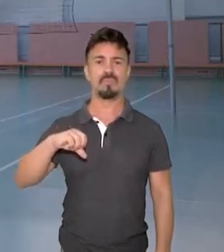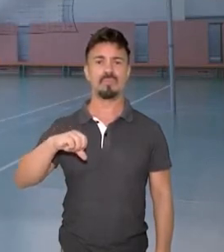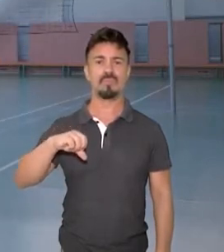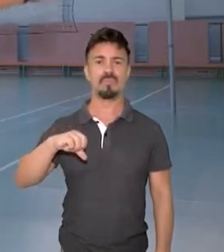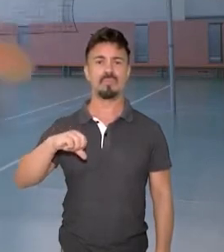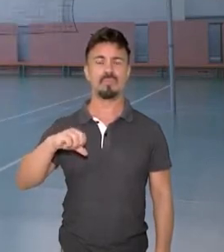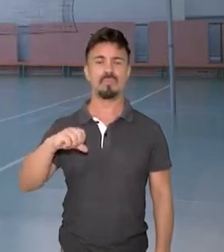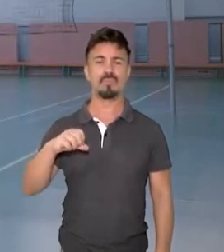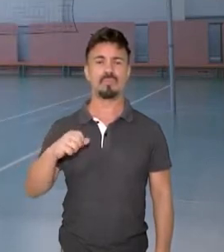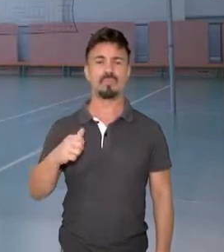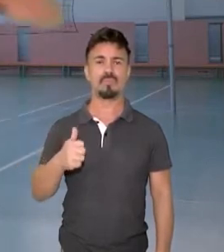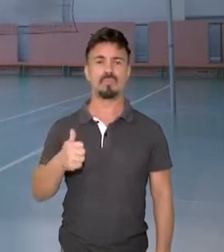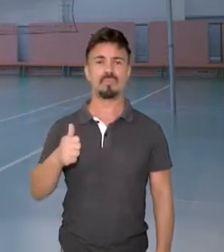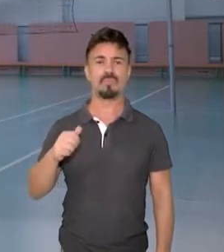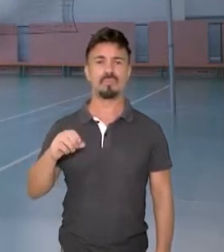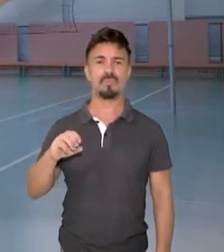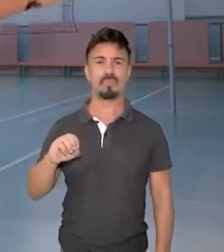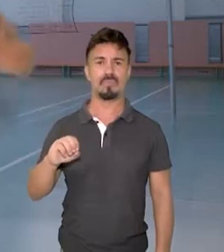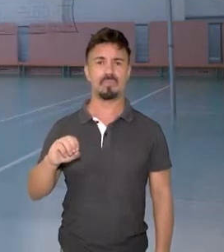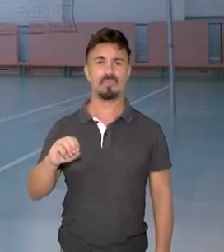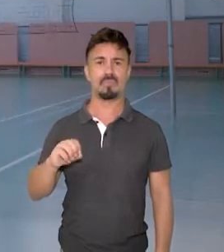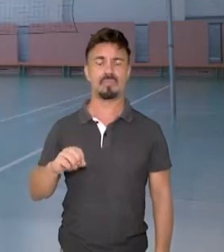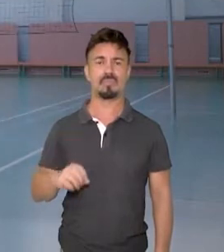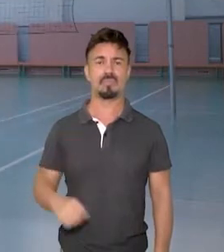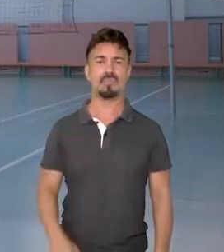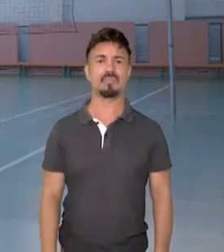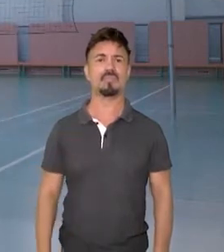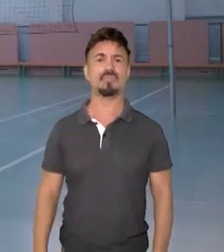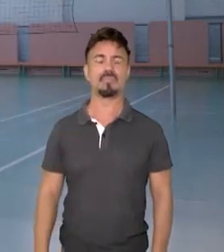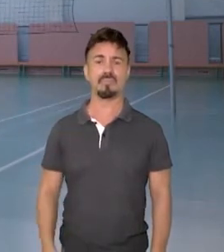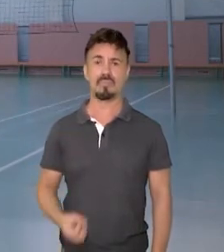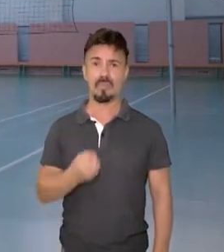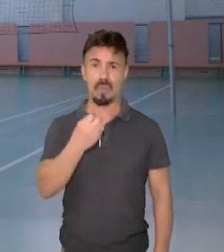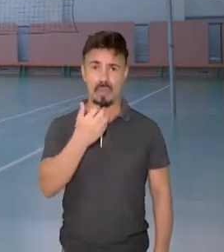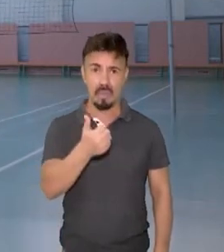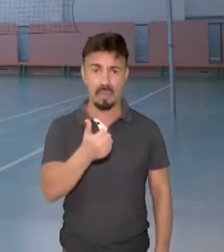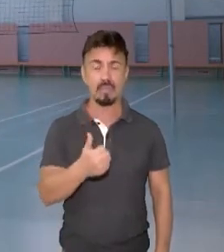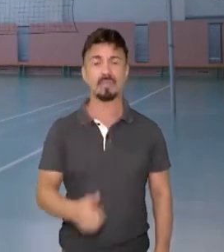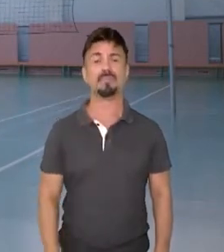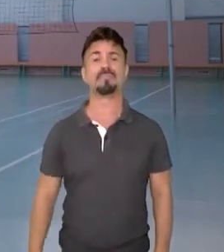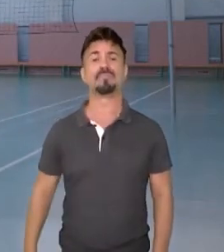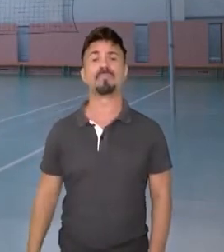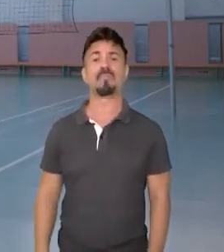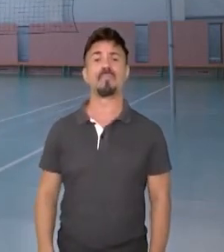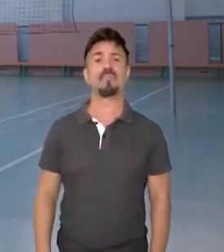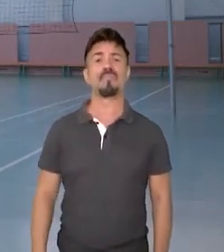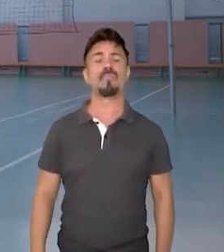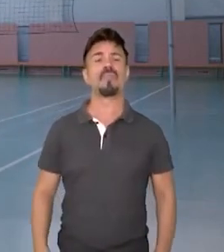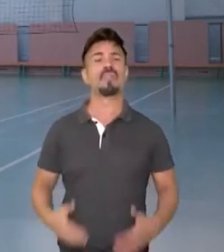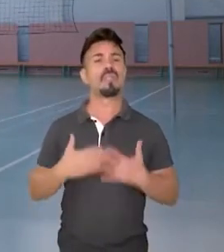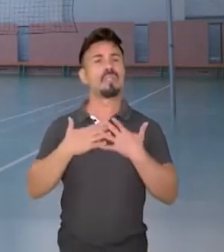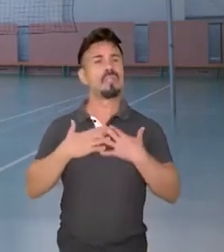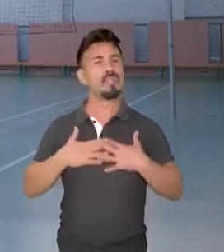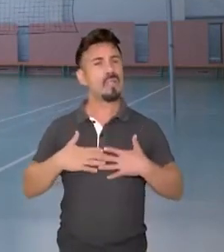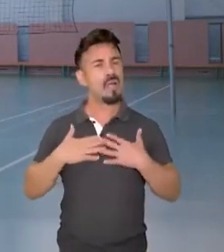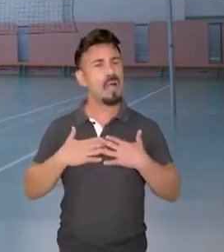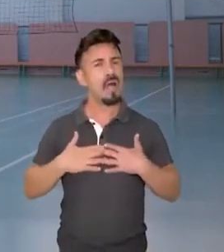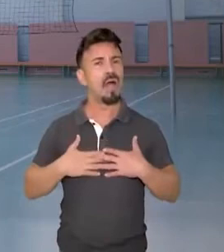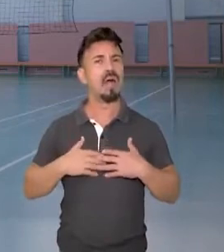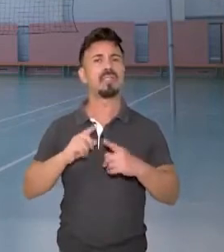189 os 10 beleza pessoal a mesma forma descansa